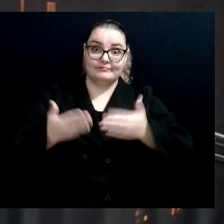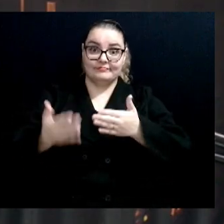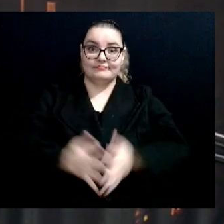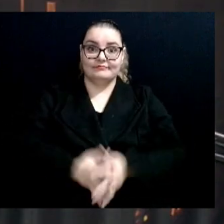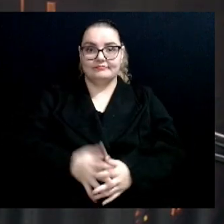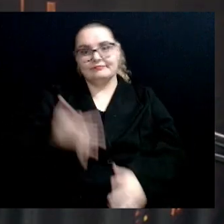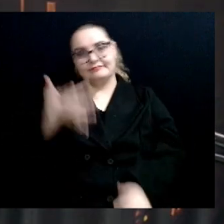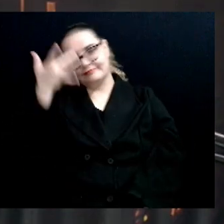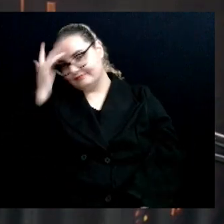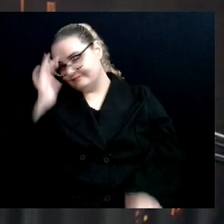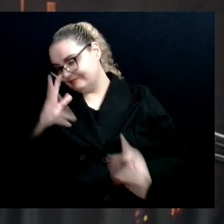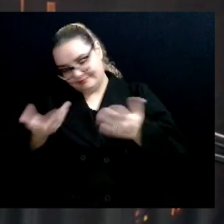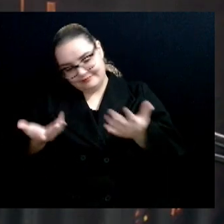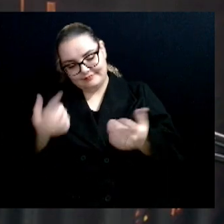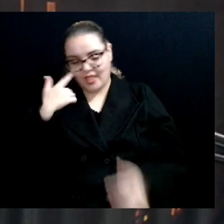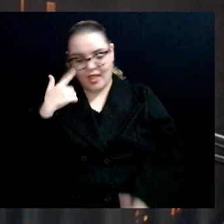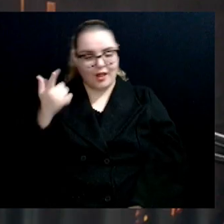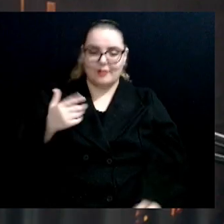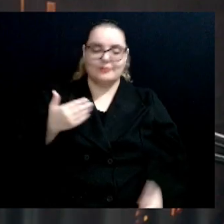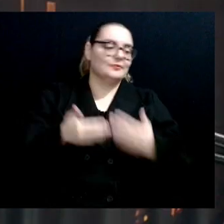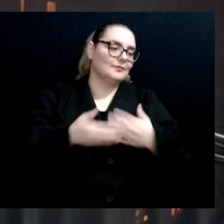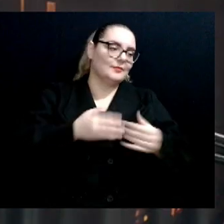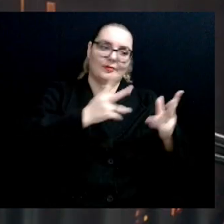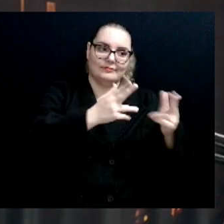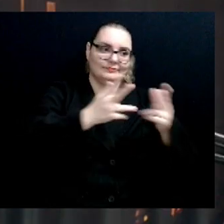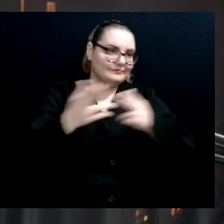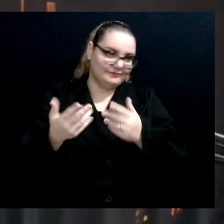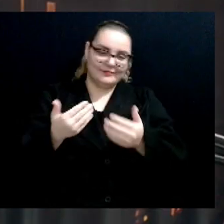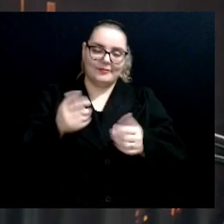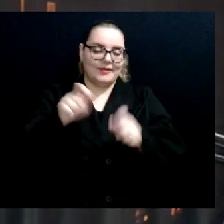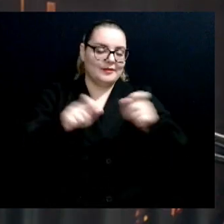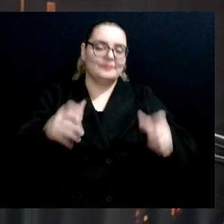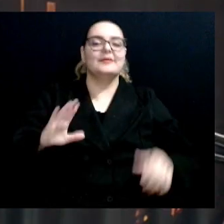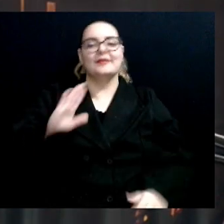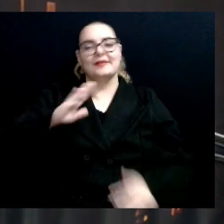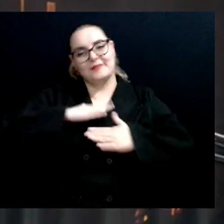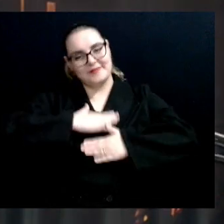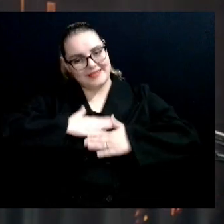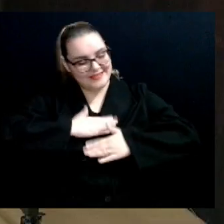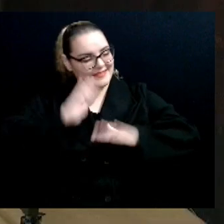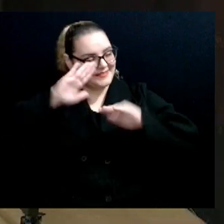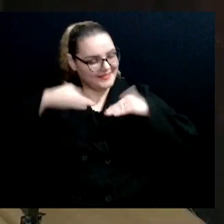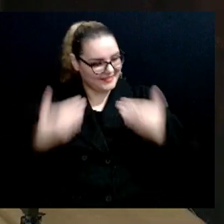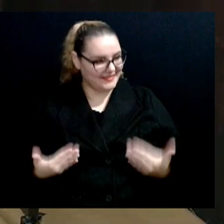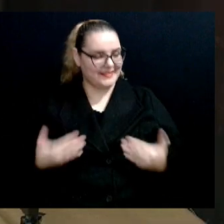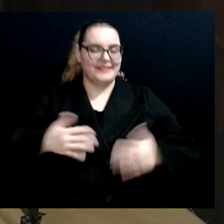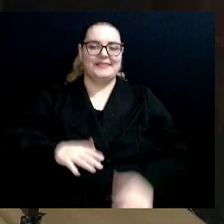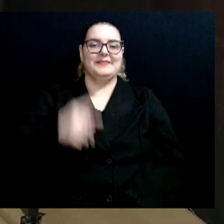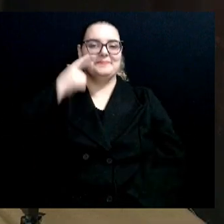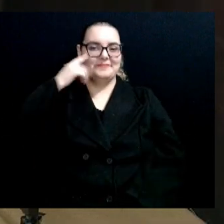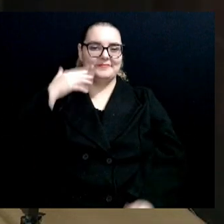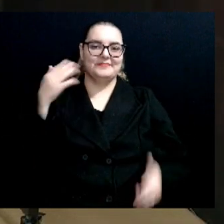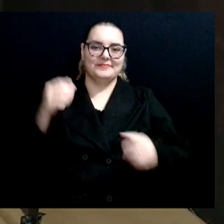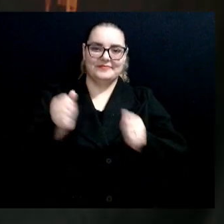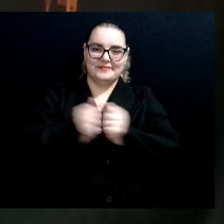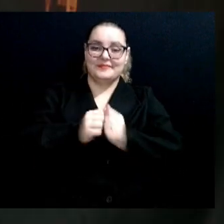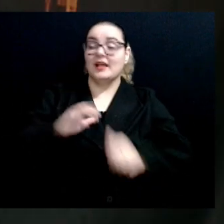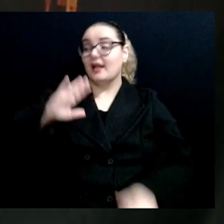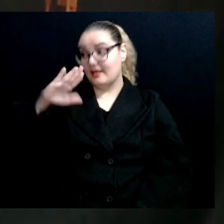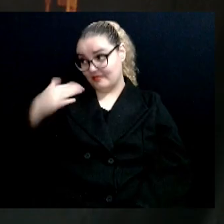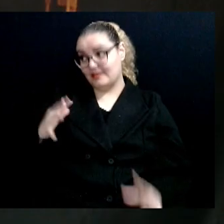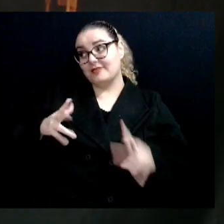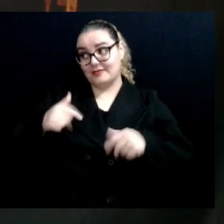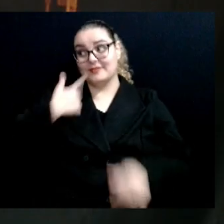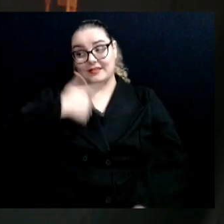como qualquer pessoa, mas é um prazer, uma honra poder ajudar todo mundo a pensar sobre isso. Honra é toda nossa, porque a gente precisa